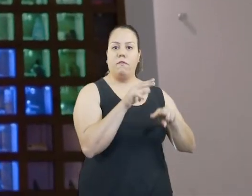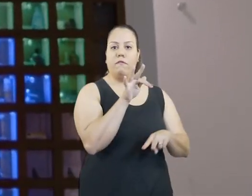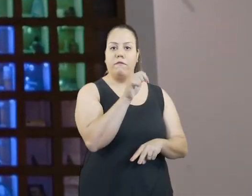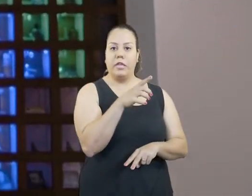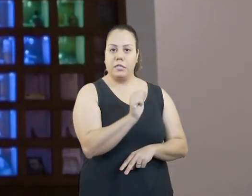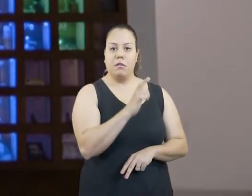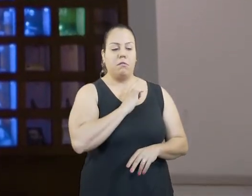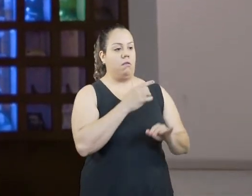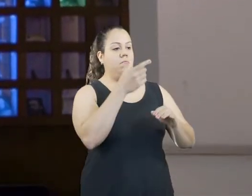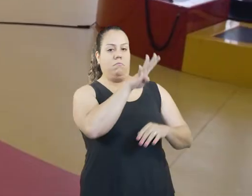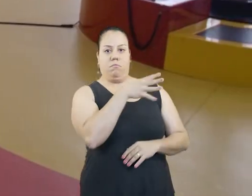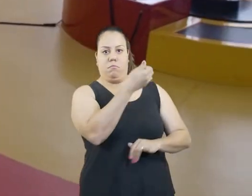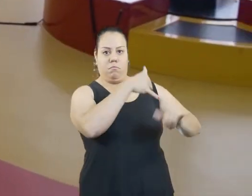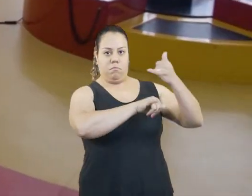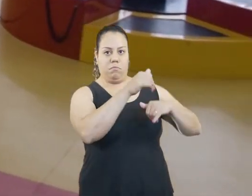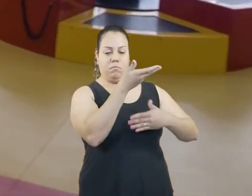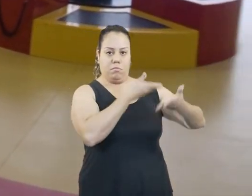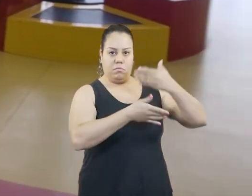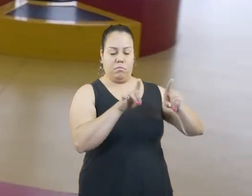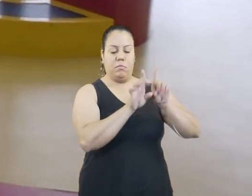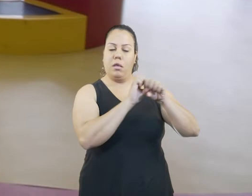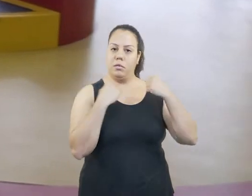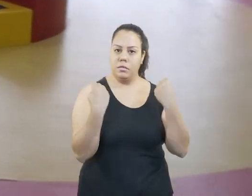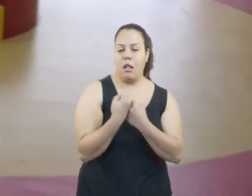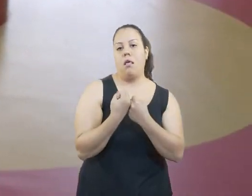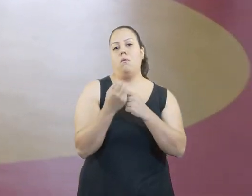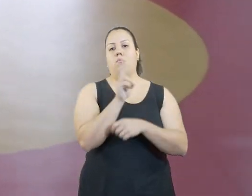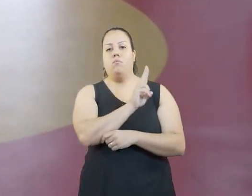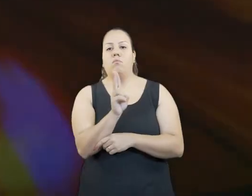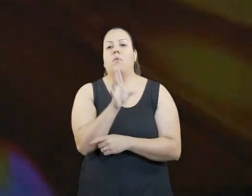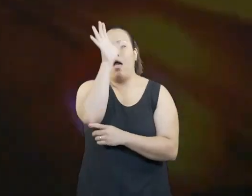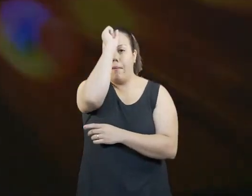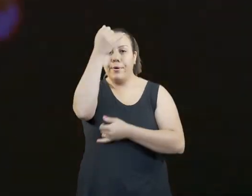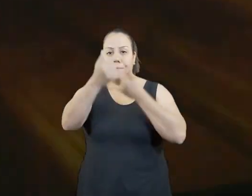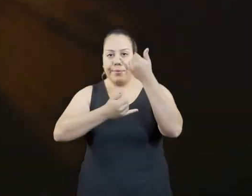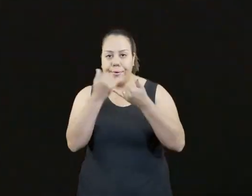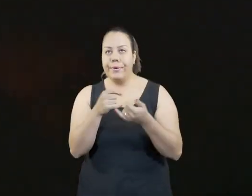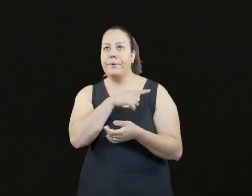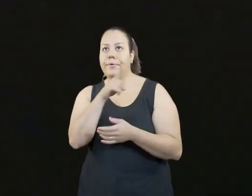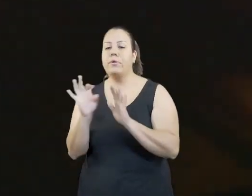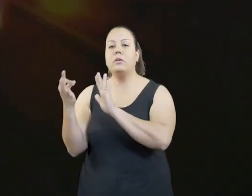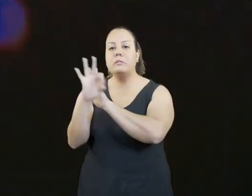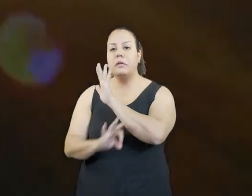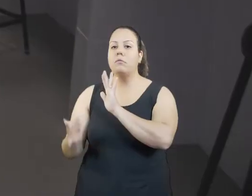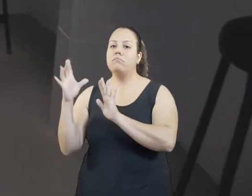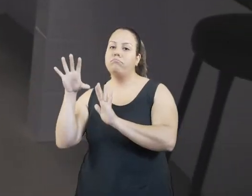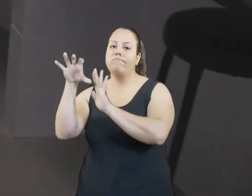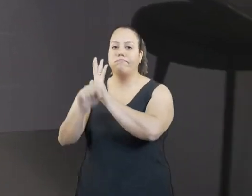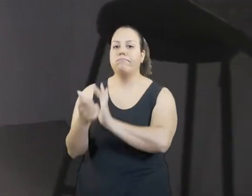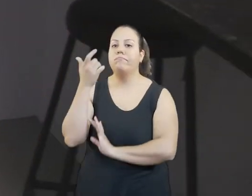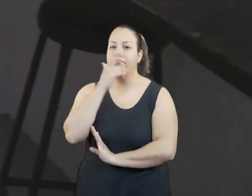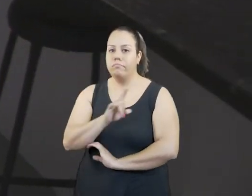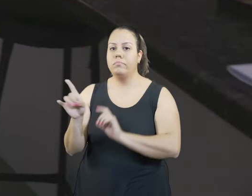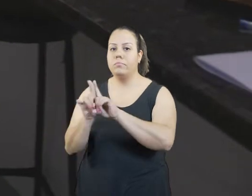exposição Tabela Periódica Interativa, tem o salão, que a gente chama de exposição Aprenda Brincando, a exposição A Célula ao Alcance da Mão e o